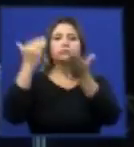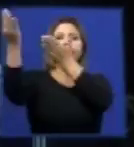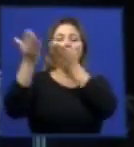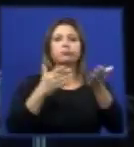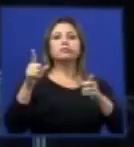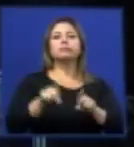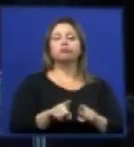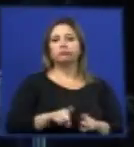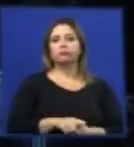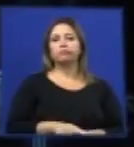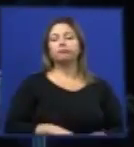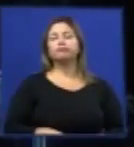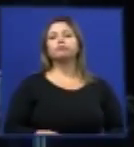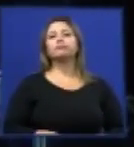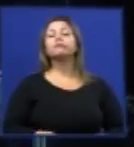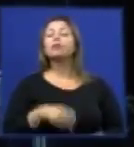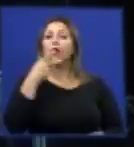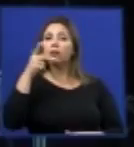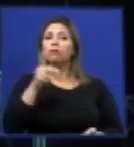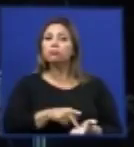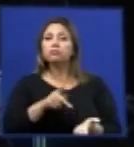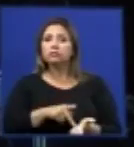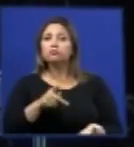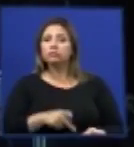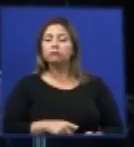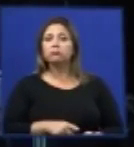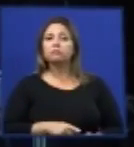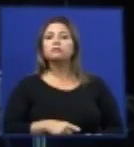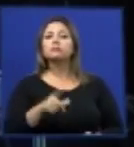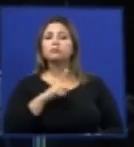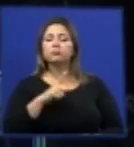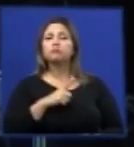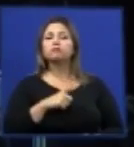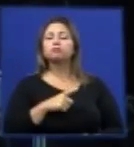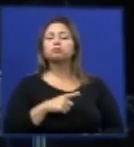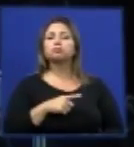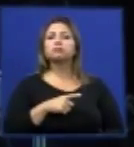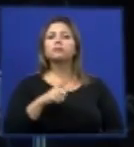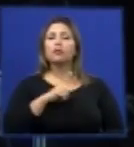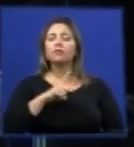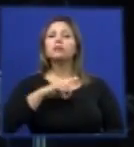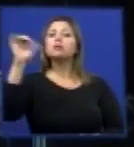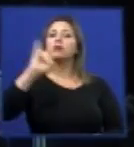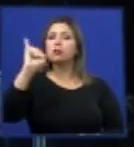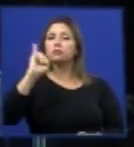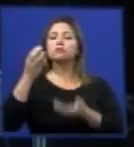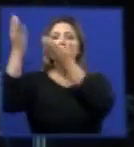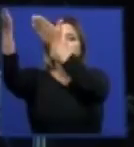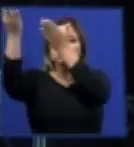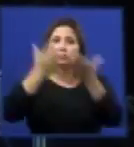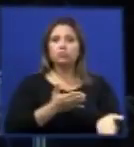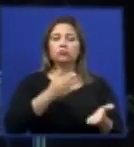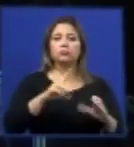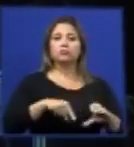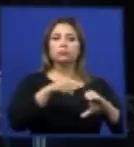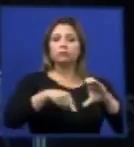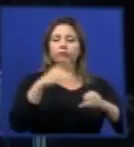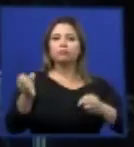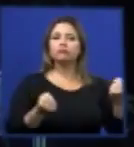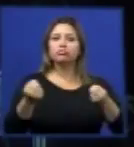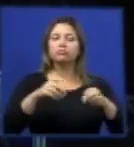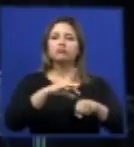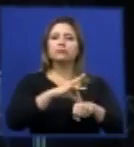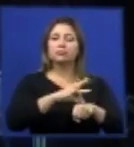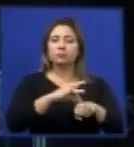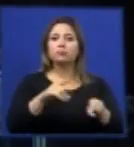em outras palavras é verdade que existe uma importação e reexportação em todo o mundo é